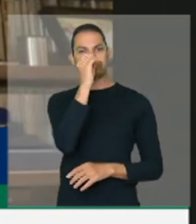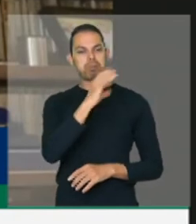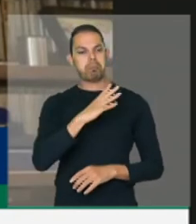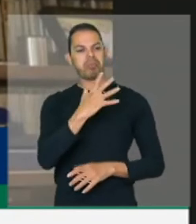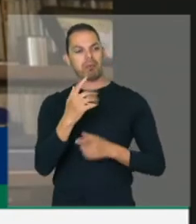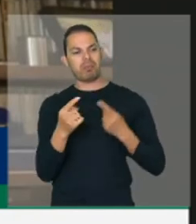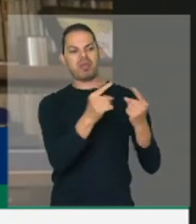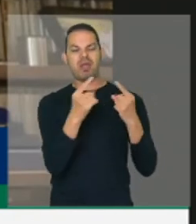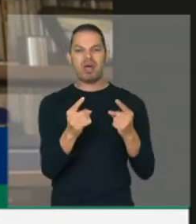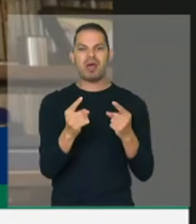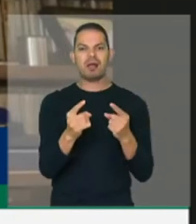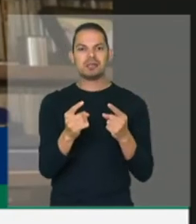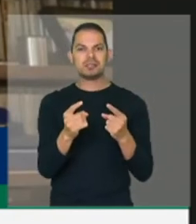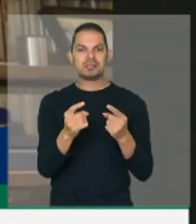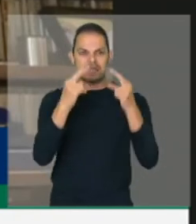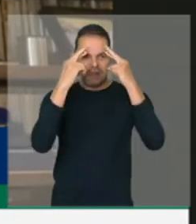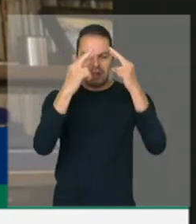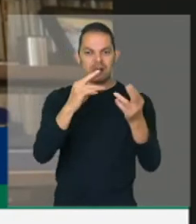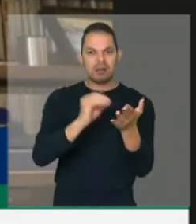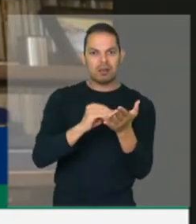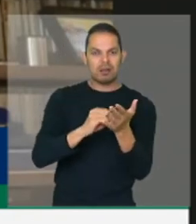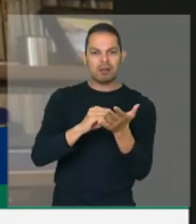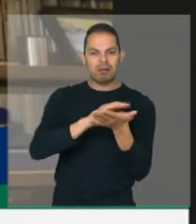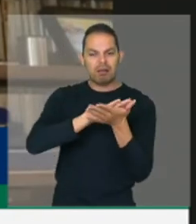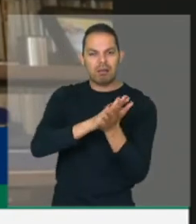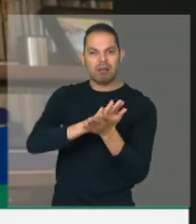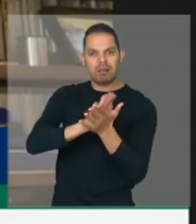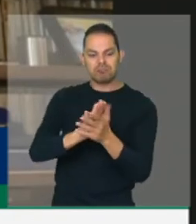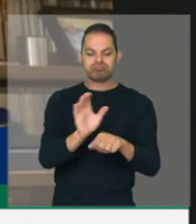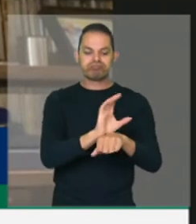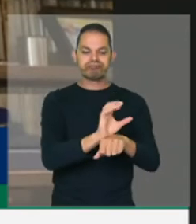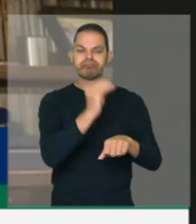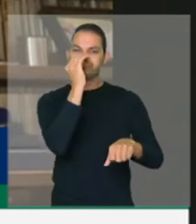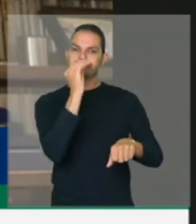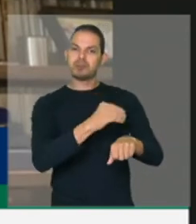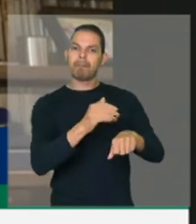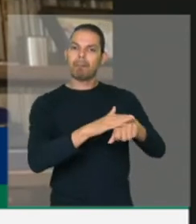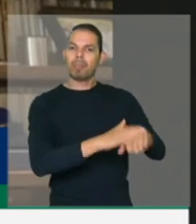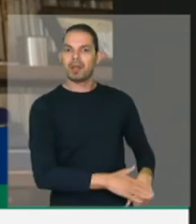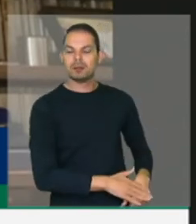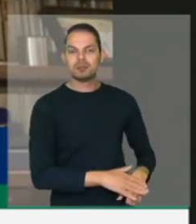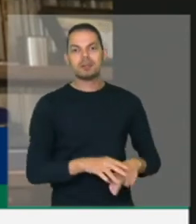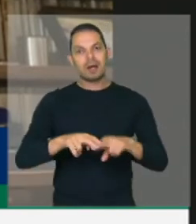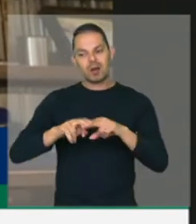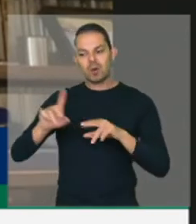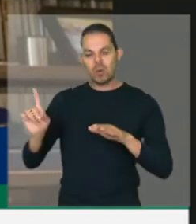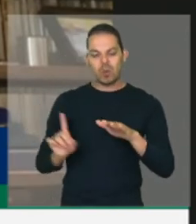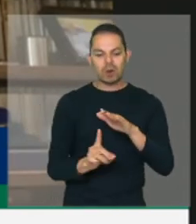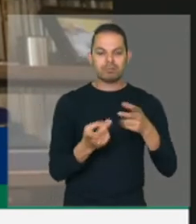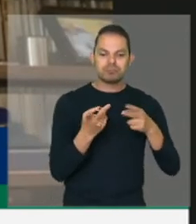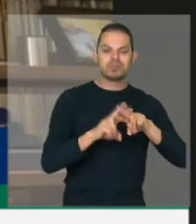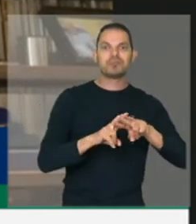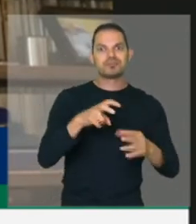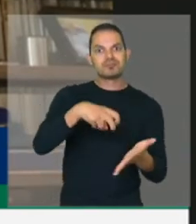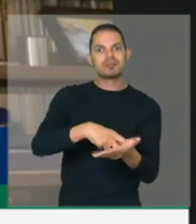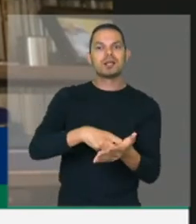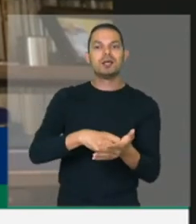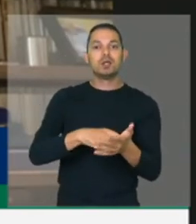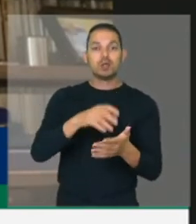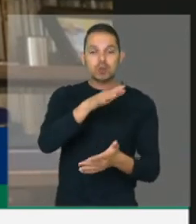desrespeitar, chacoalhar, manchar a Constituição e, portanto, está sendo punido. Que isso sirva de exemplo